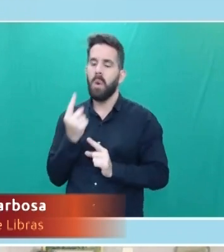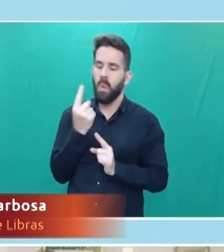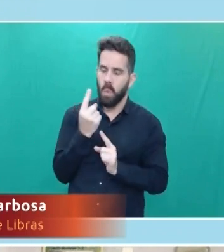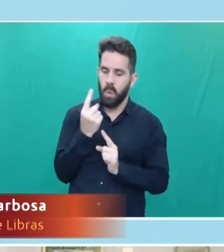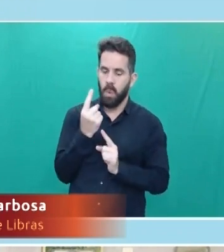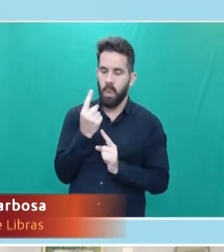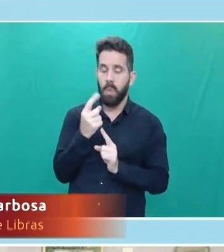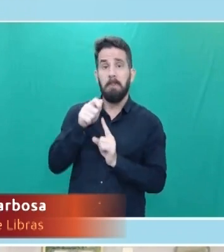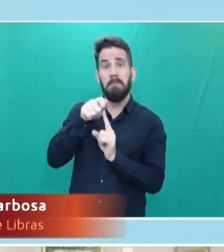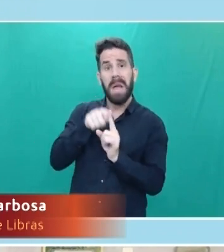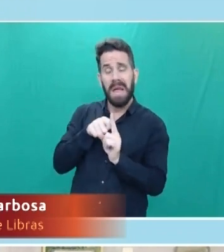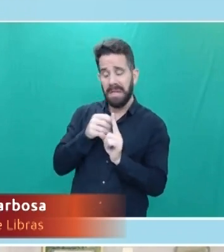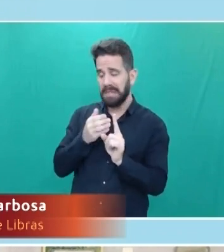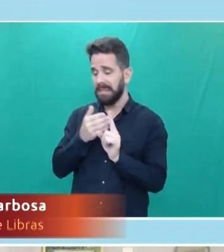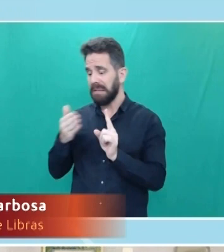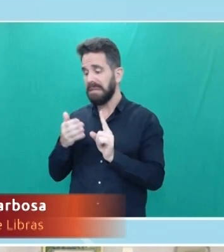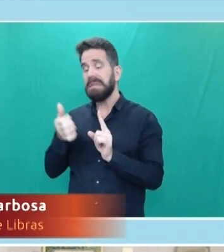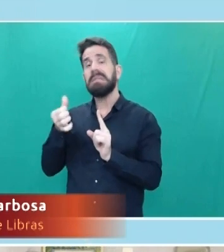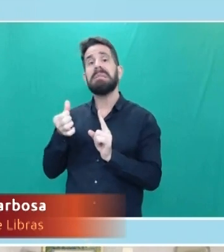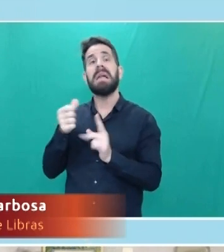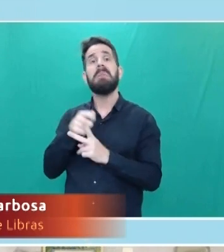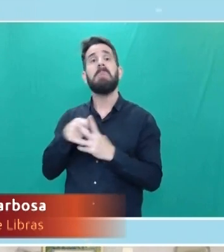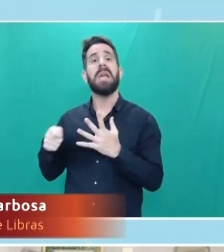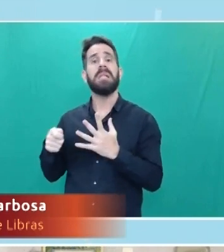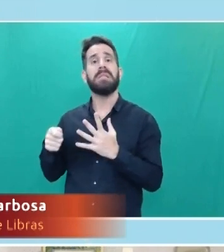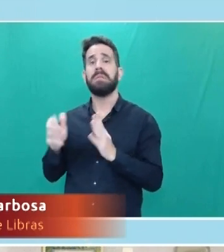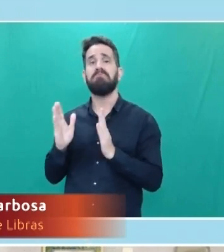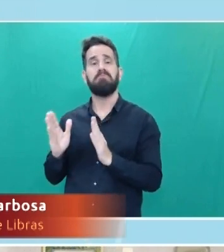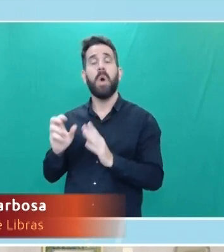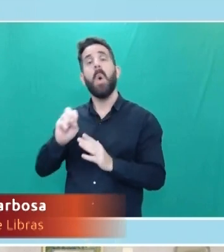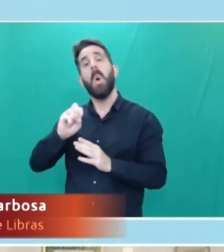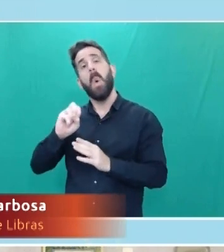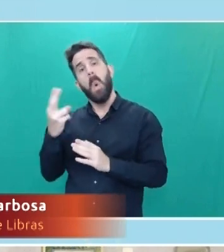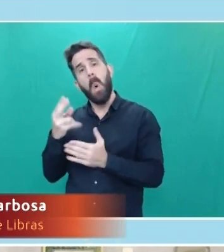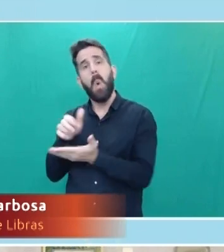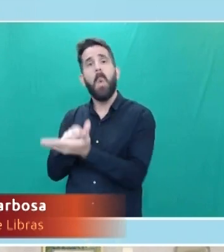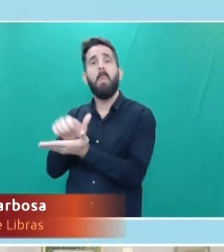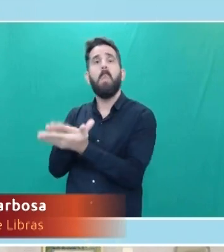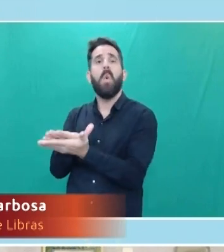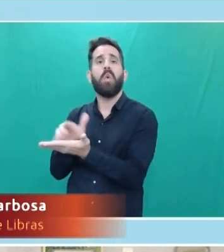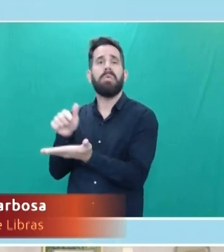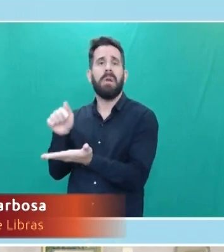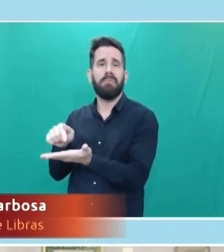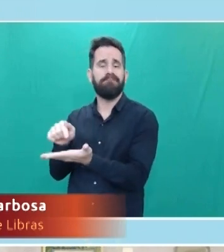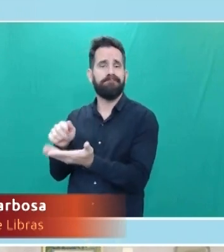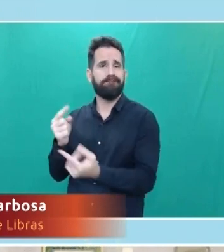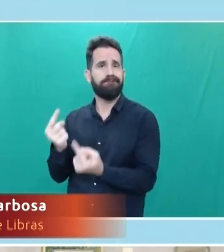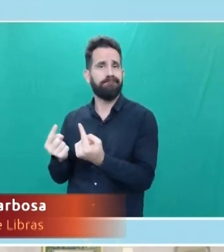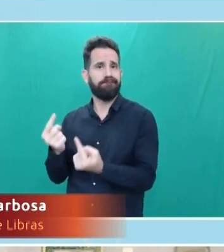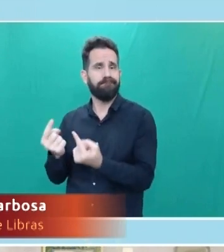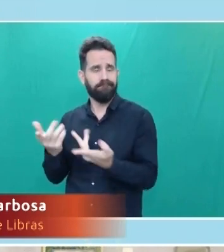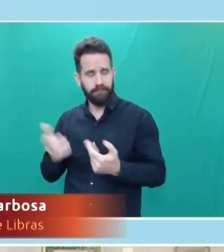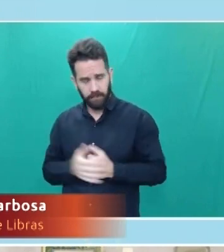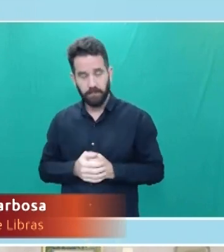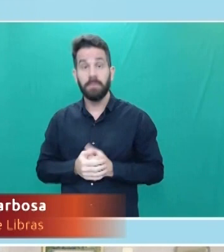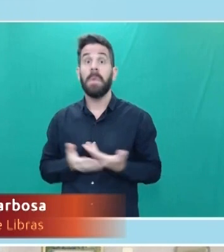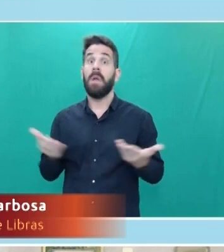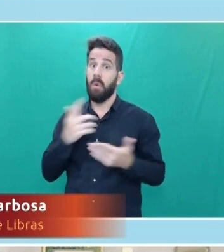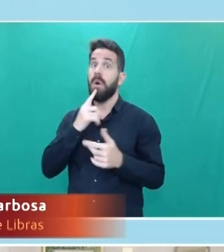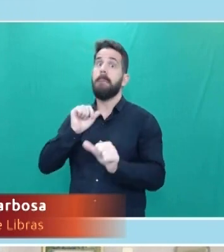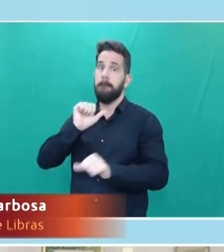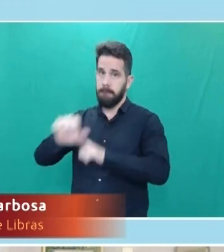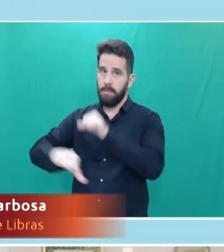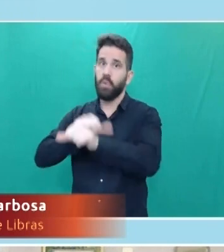meses ou multa, né? E agora, com essa alteração legislativa que unificou os crimes na